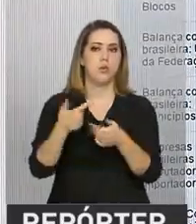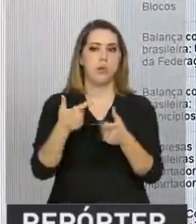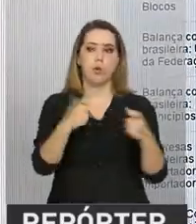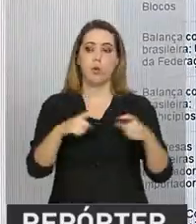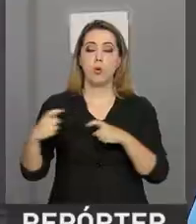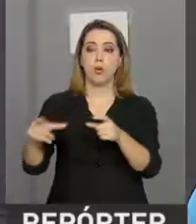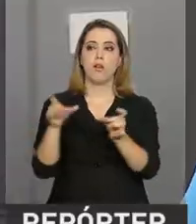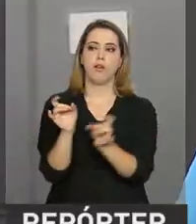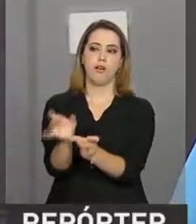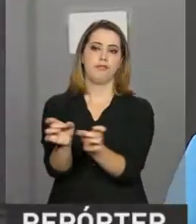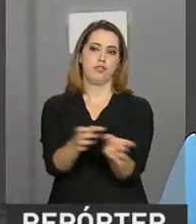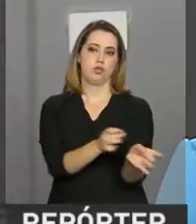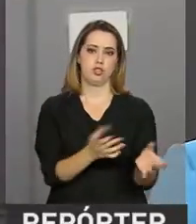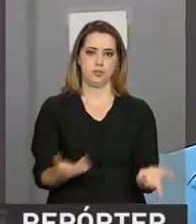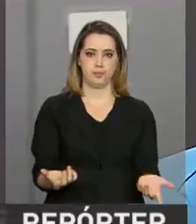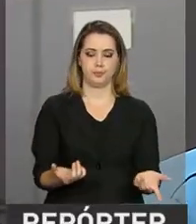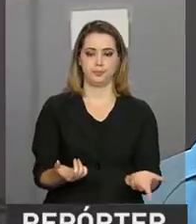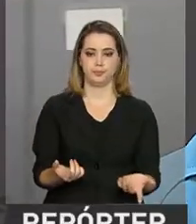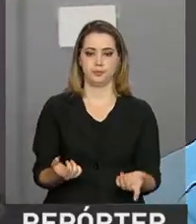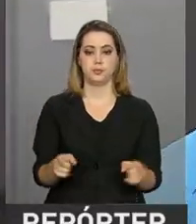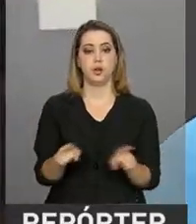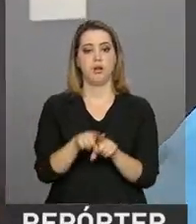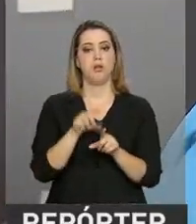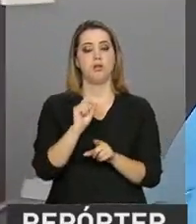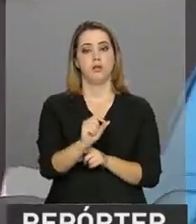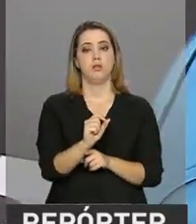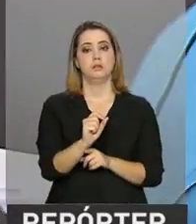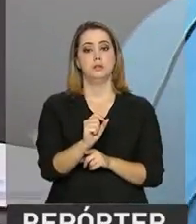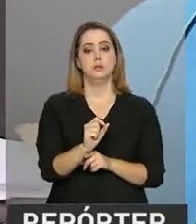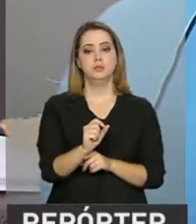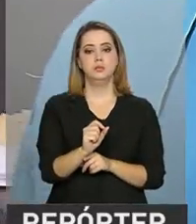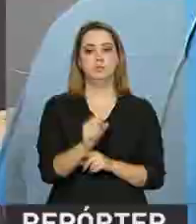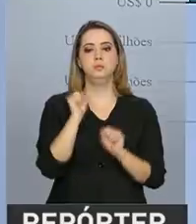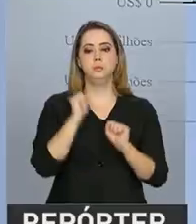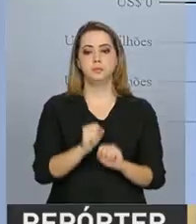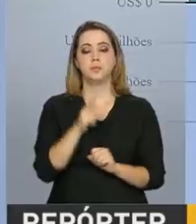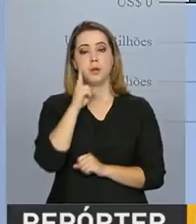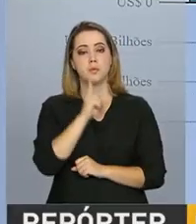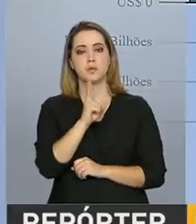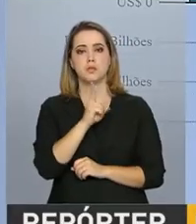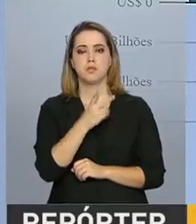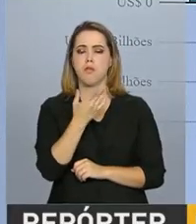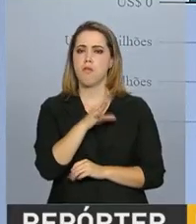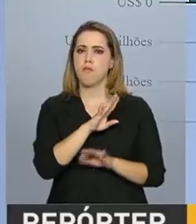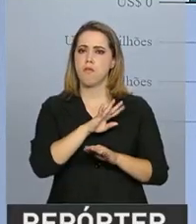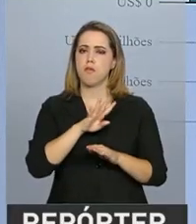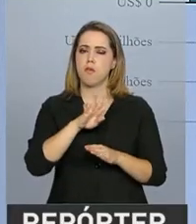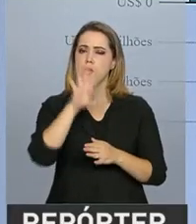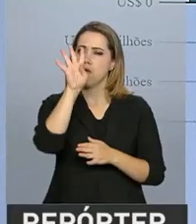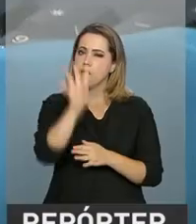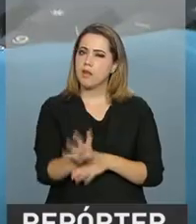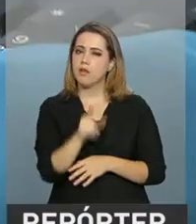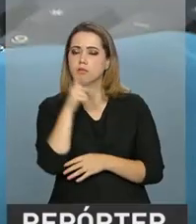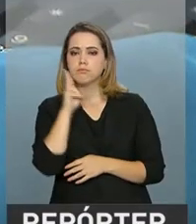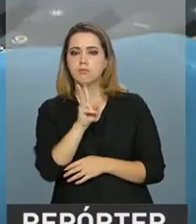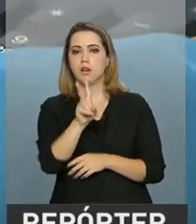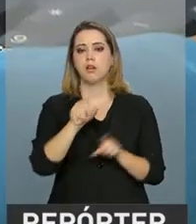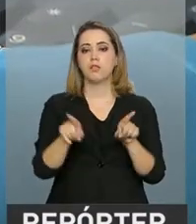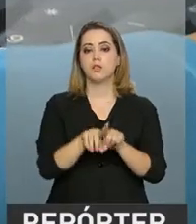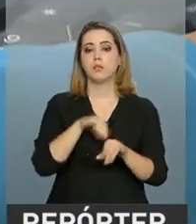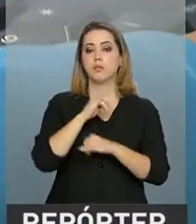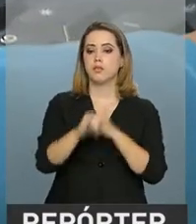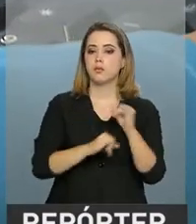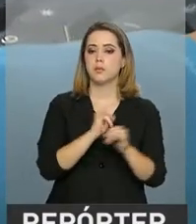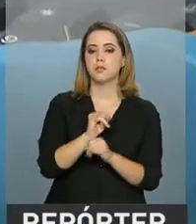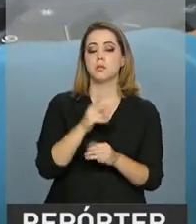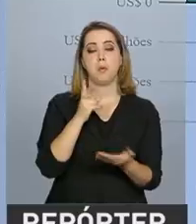mercadorias com a ferramenta é possível Navegar e interagir com gráficos e informações mesmo para quem não